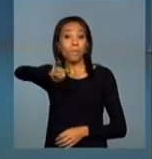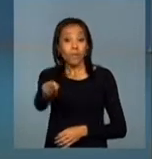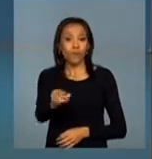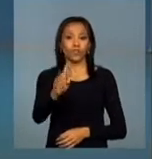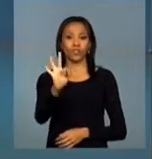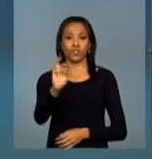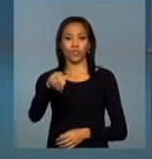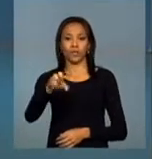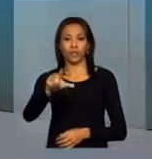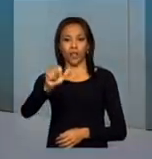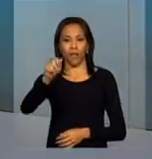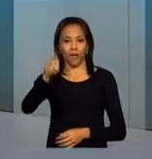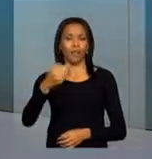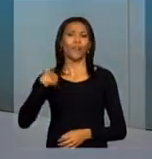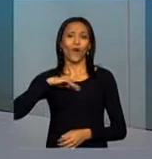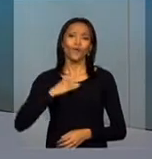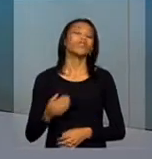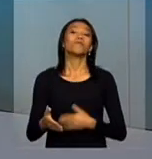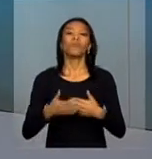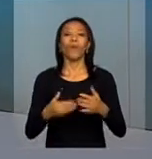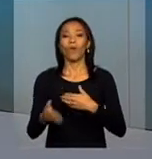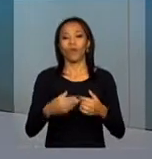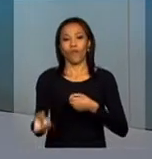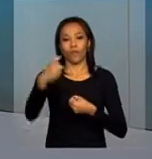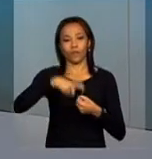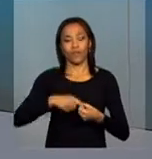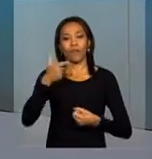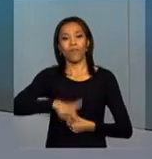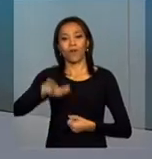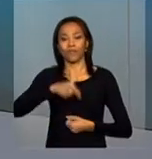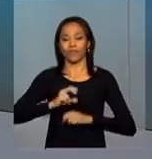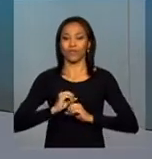cargas por ano. E nós podemos voltar a qualquer momento